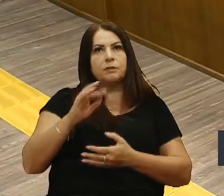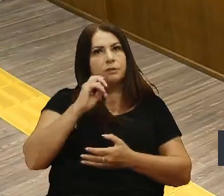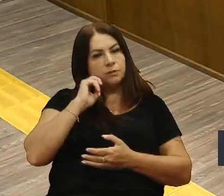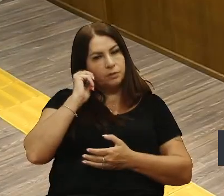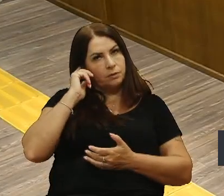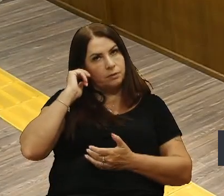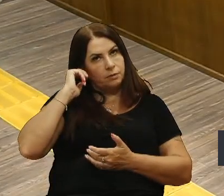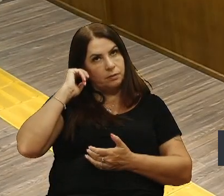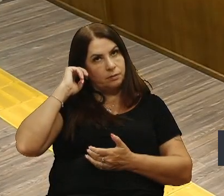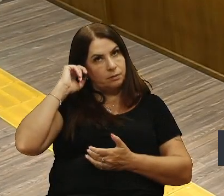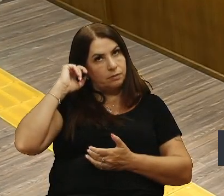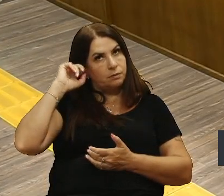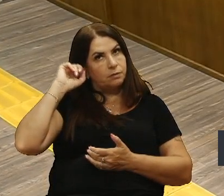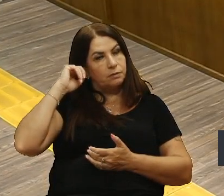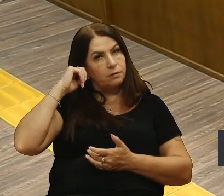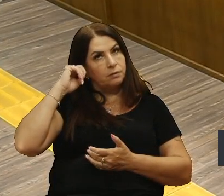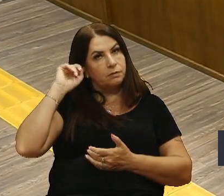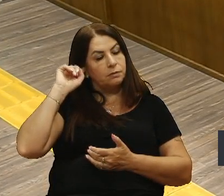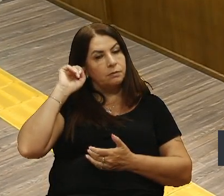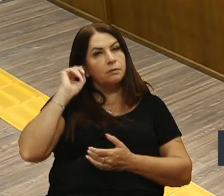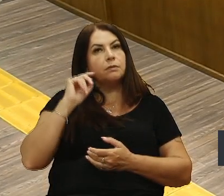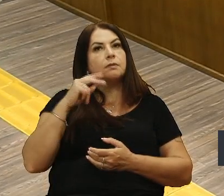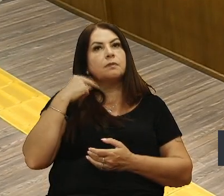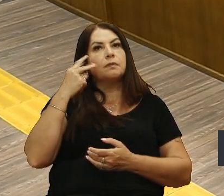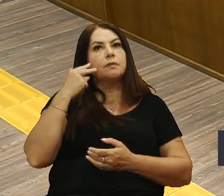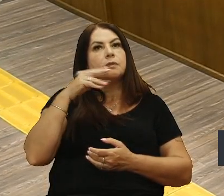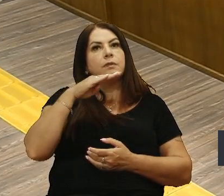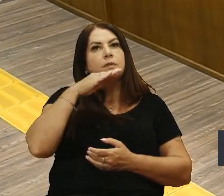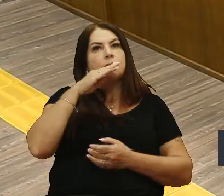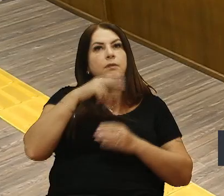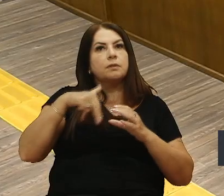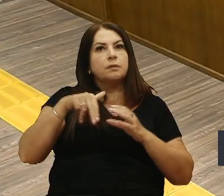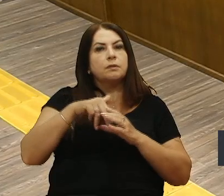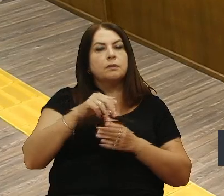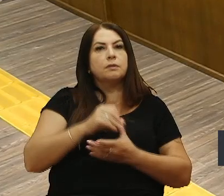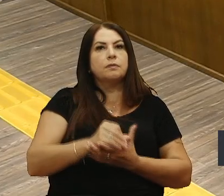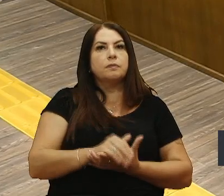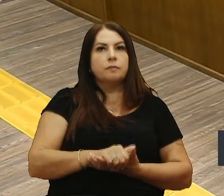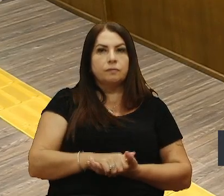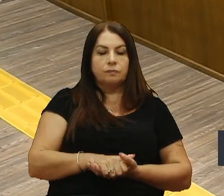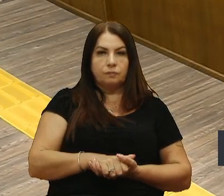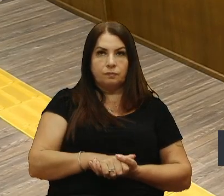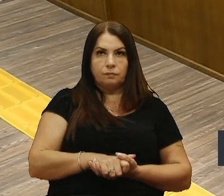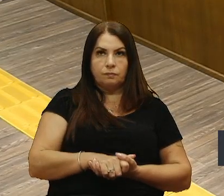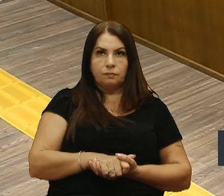Obrigado, vereadora. Próximo inscrito no grande expediente é a vereador Alexandre Bortoluz.